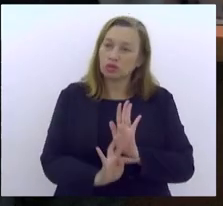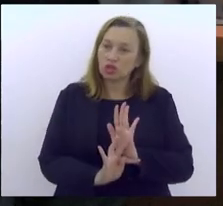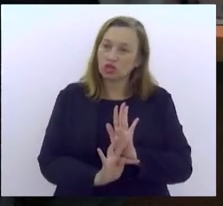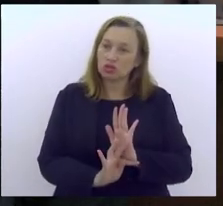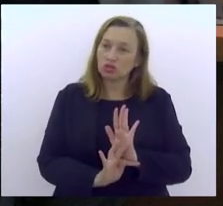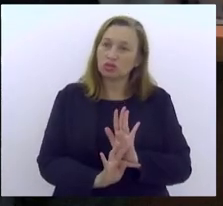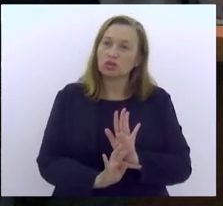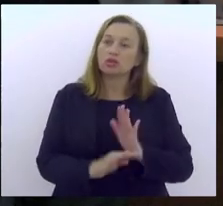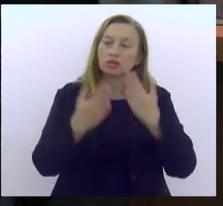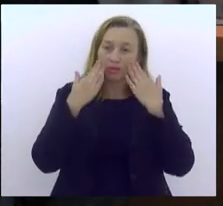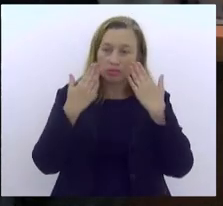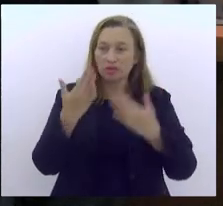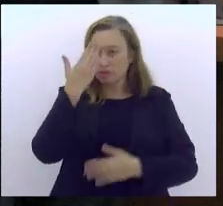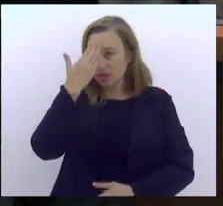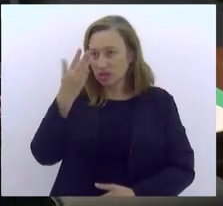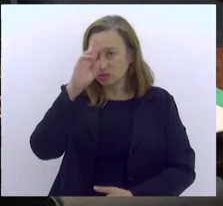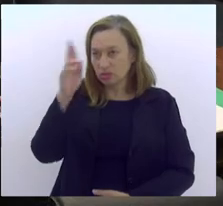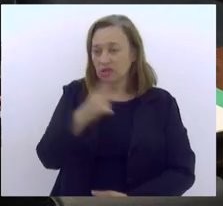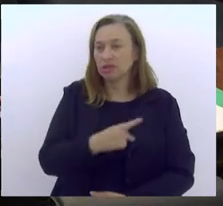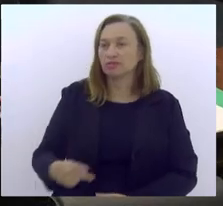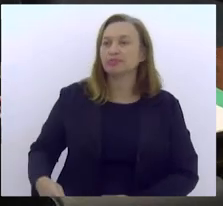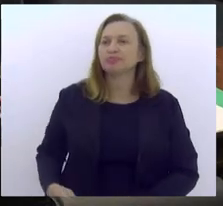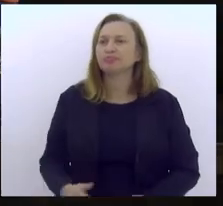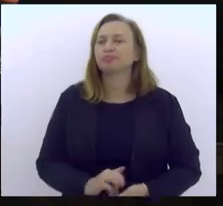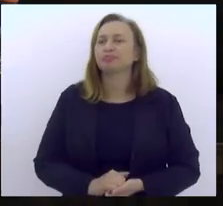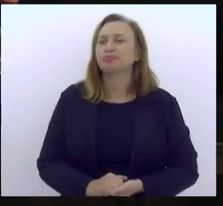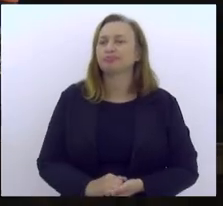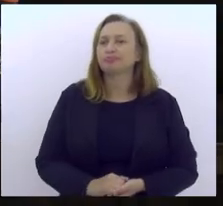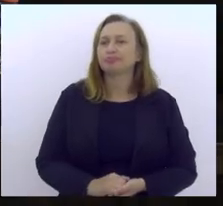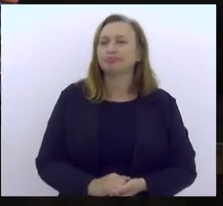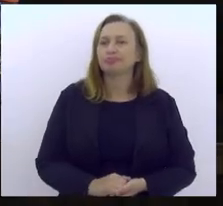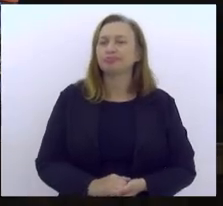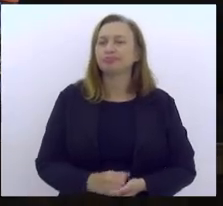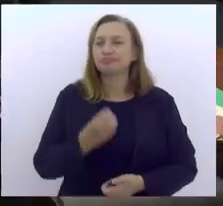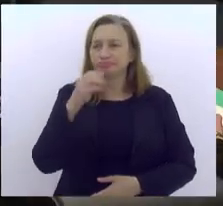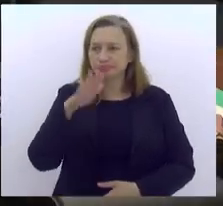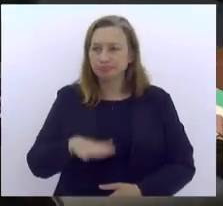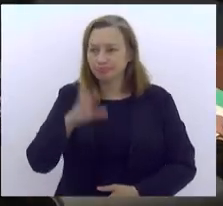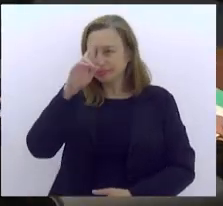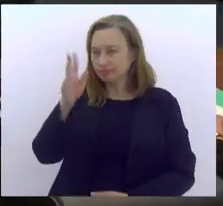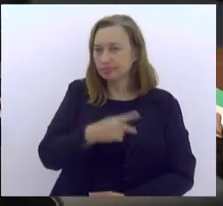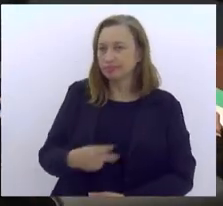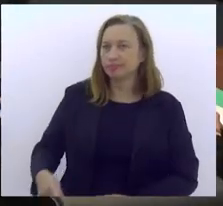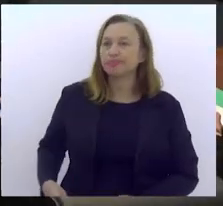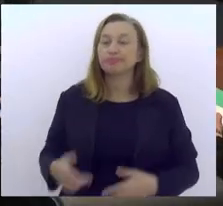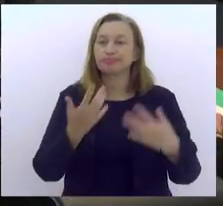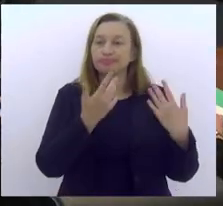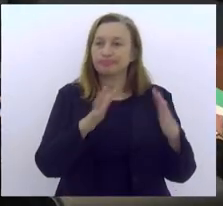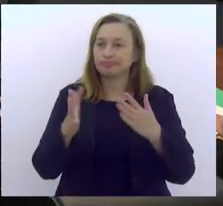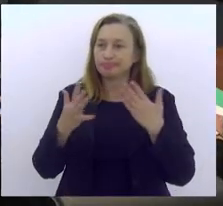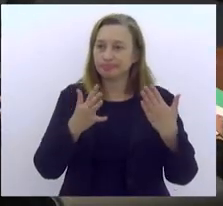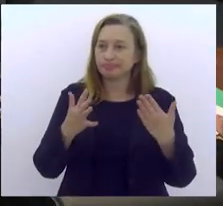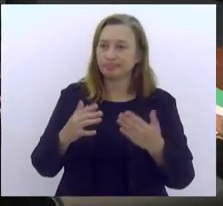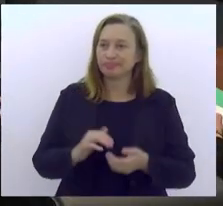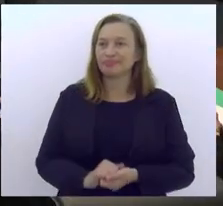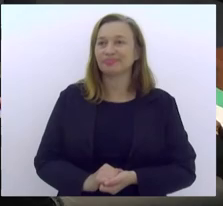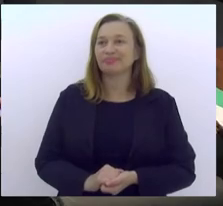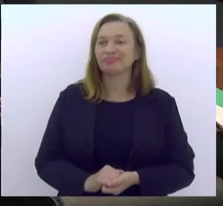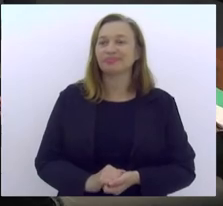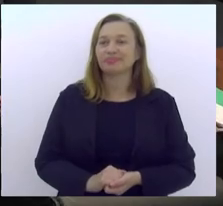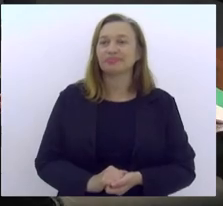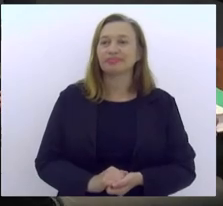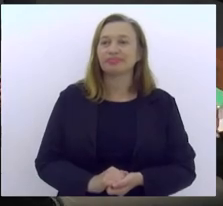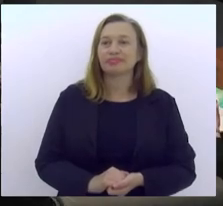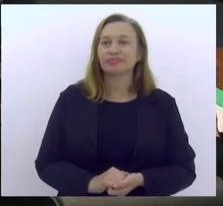que está sendo apresentado. Obrigado, presidente. Boa tarde, presidente. Só queria parabenizar. Eu